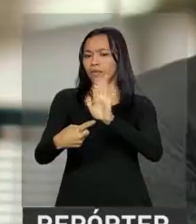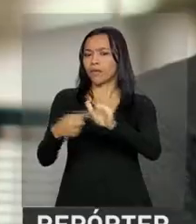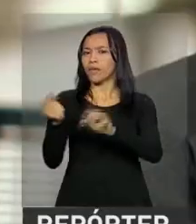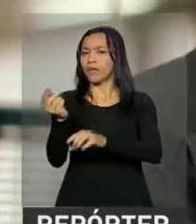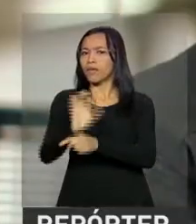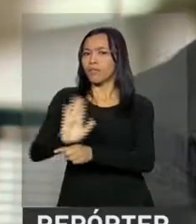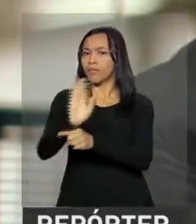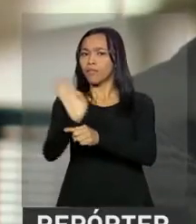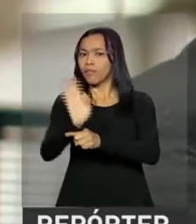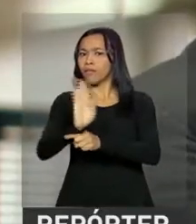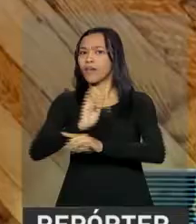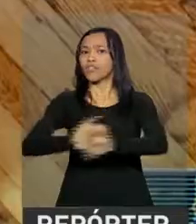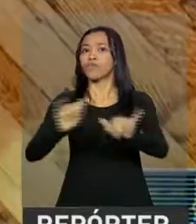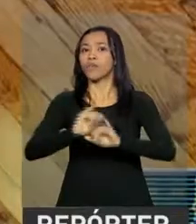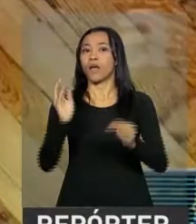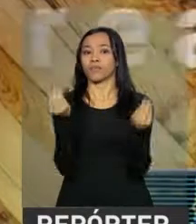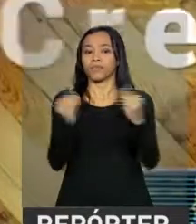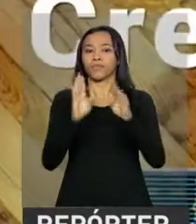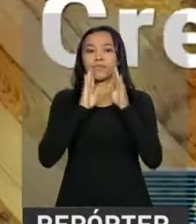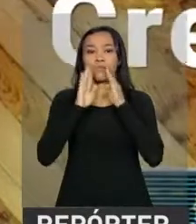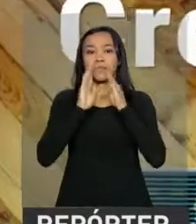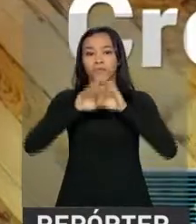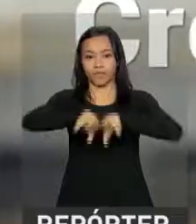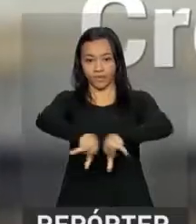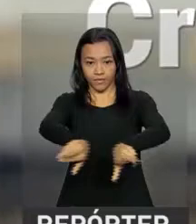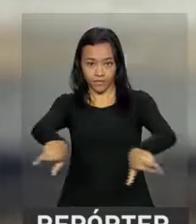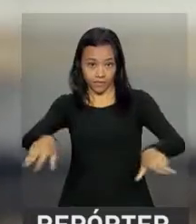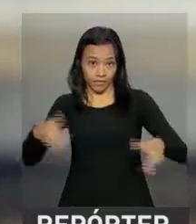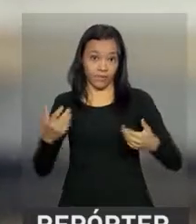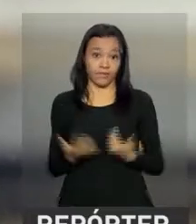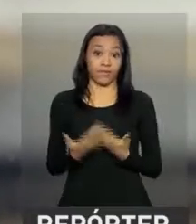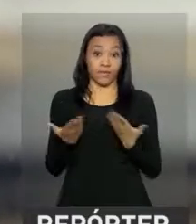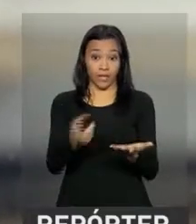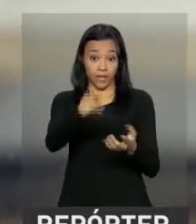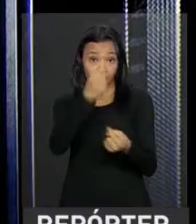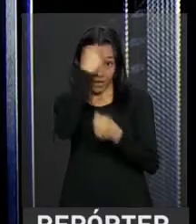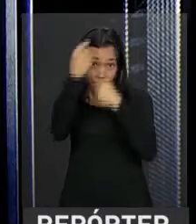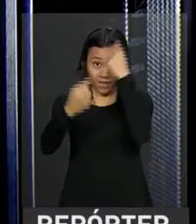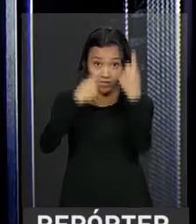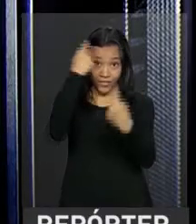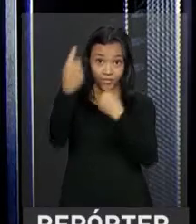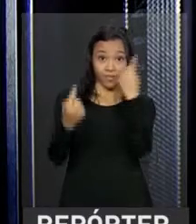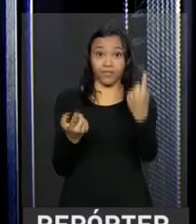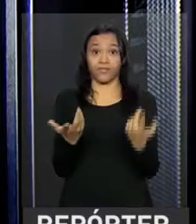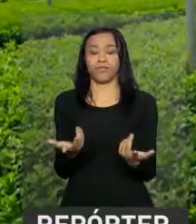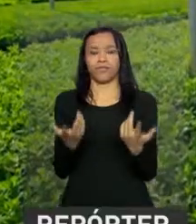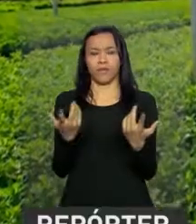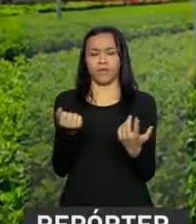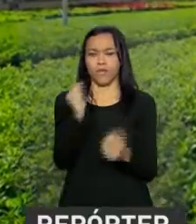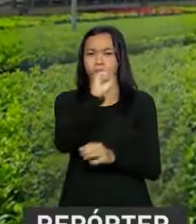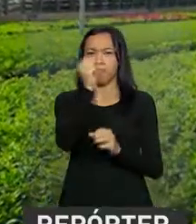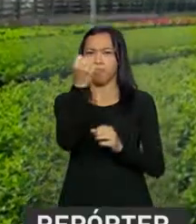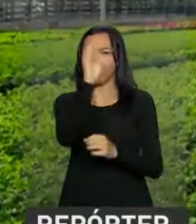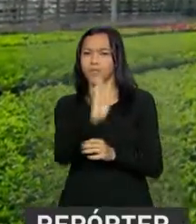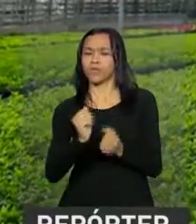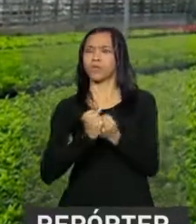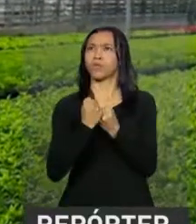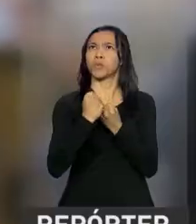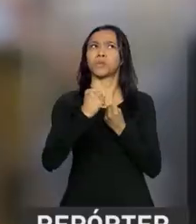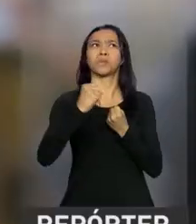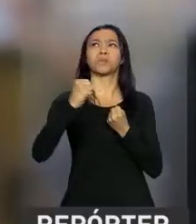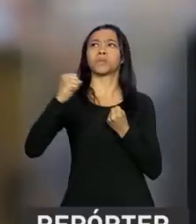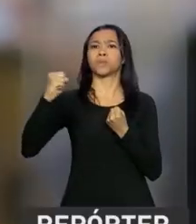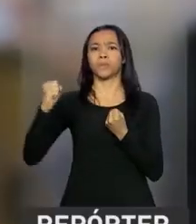principalmente nas redes sociais. Seja criativo. Inspire-se na grandiosidade do nosso país, na determinação